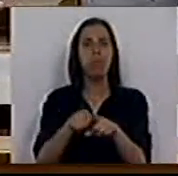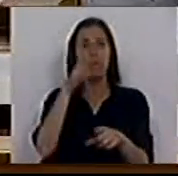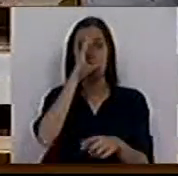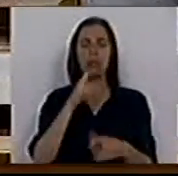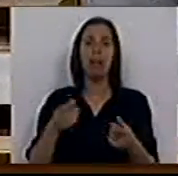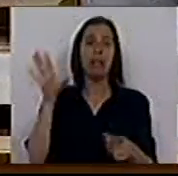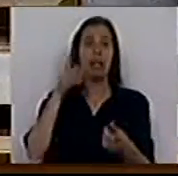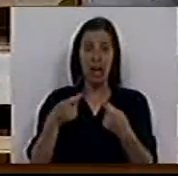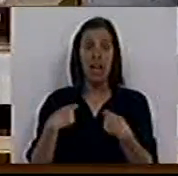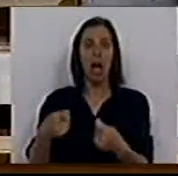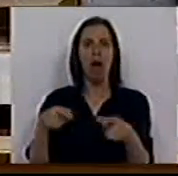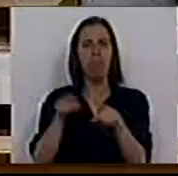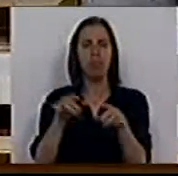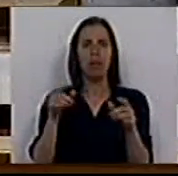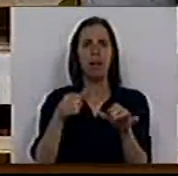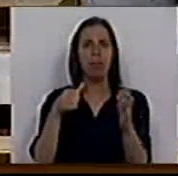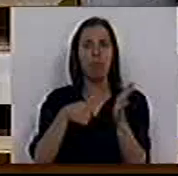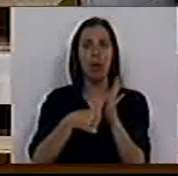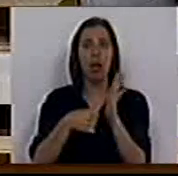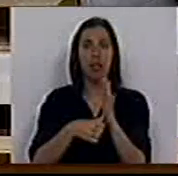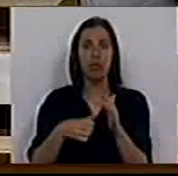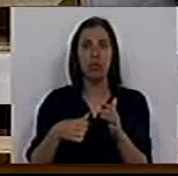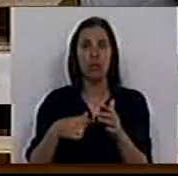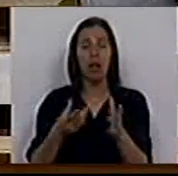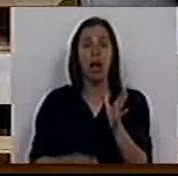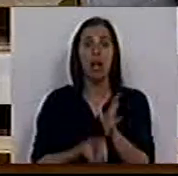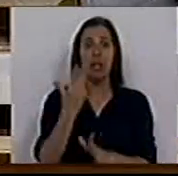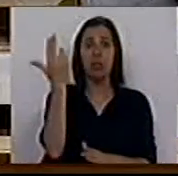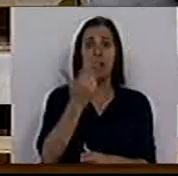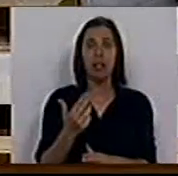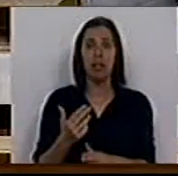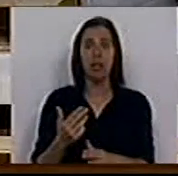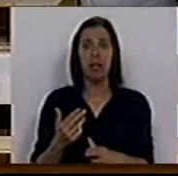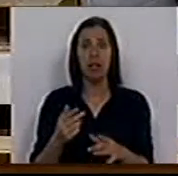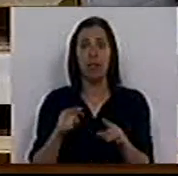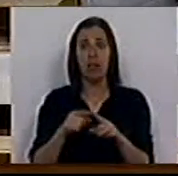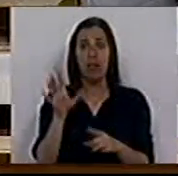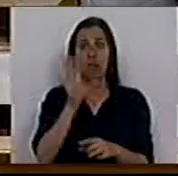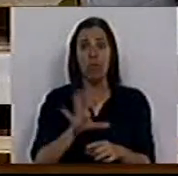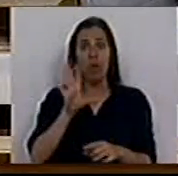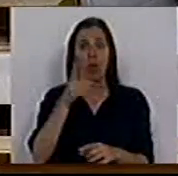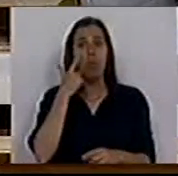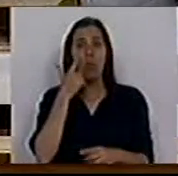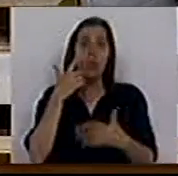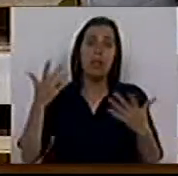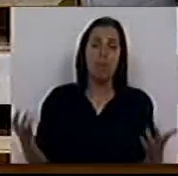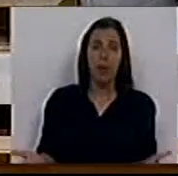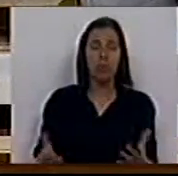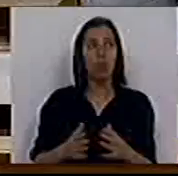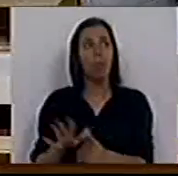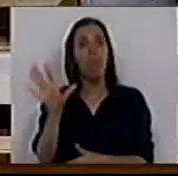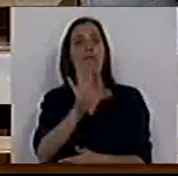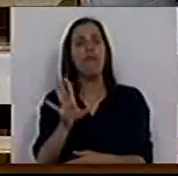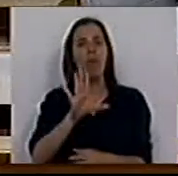ao que o Estado gasta em pioneses. A criação artística é uma forma de conhecimento, é